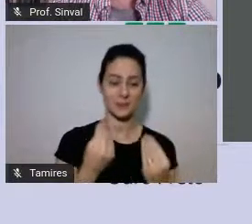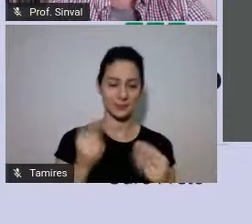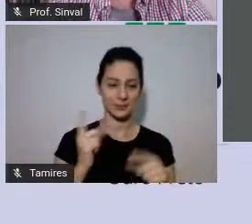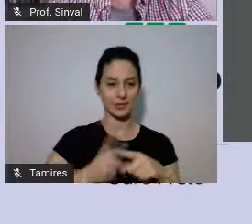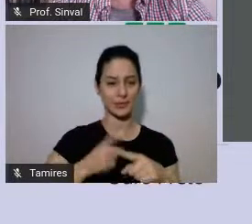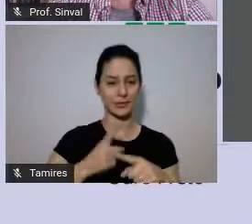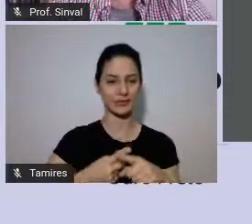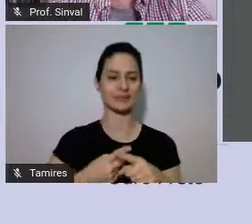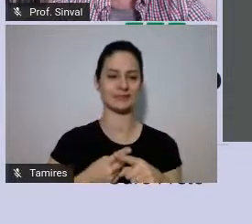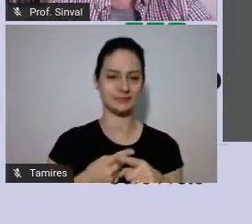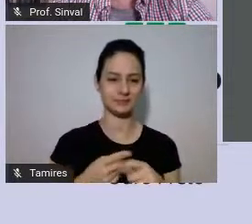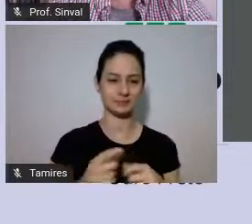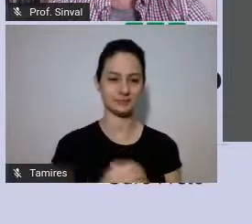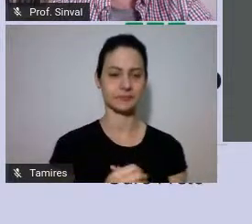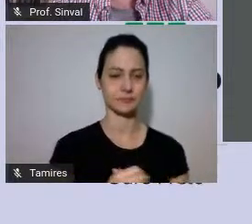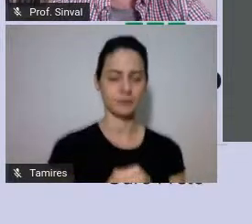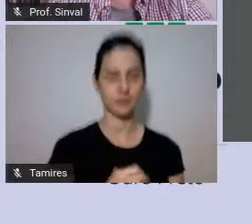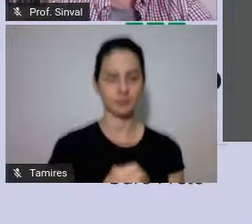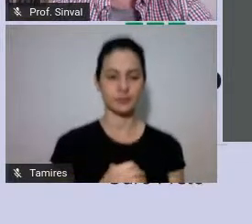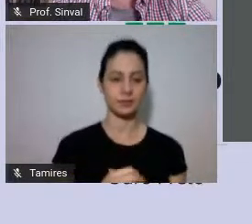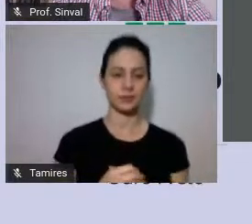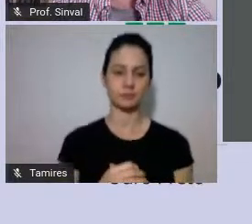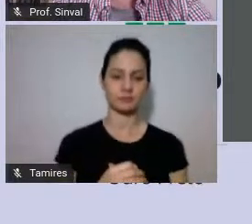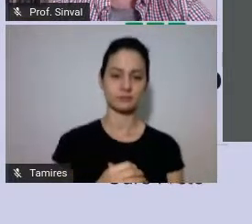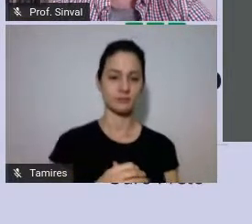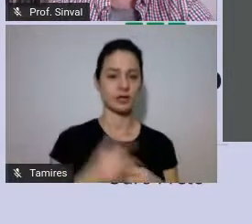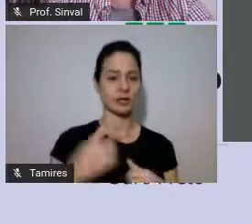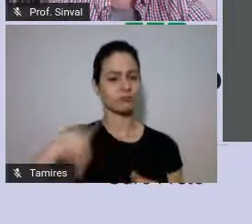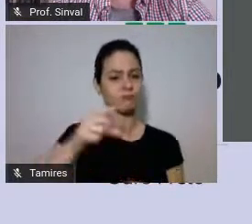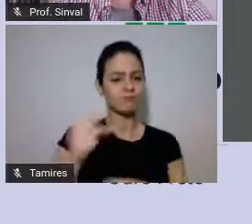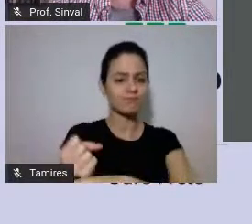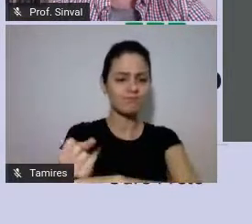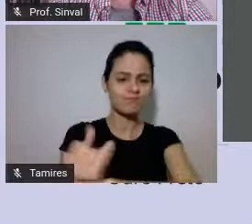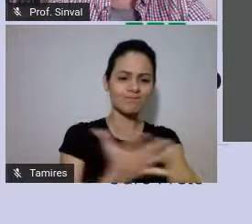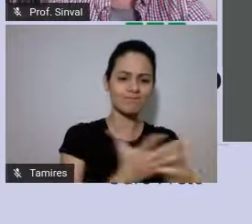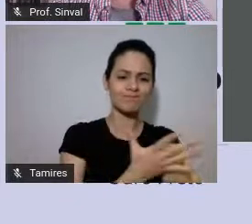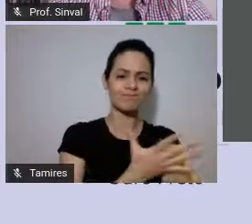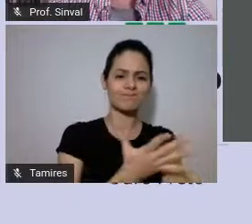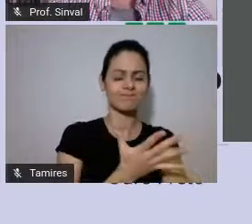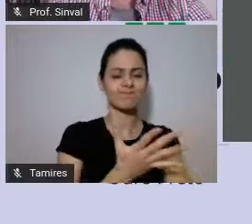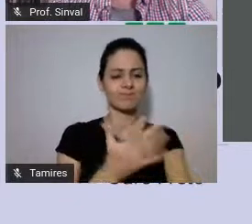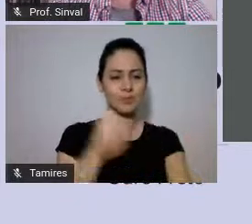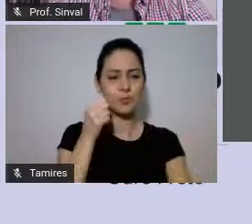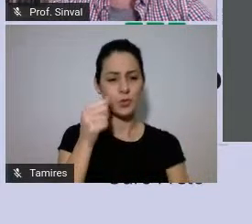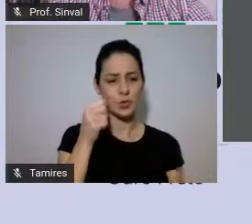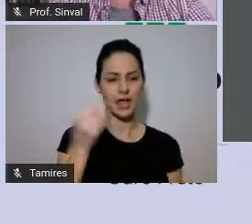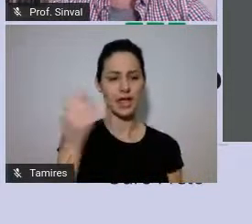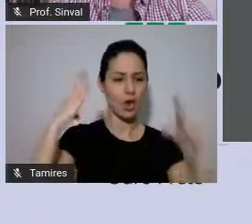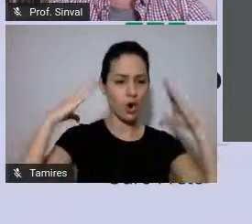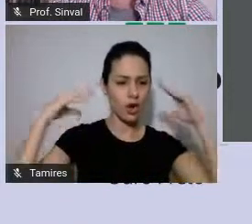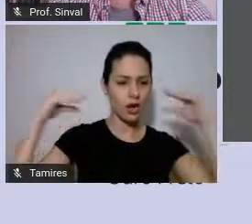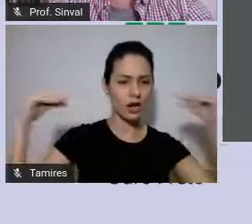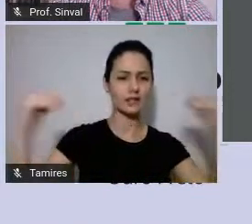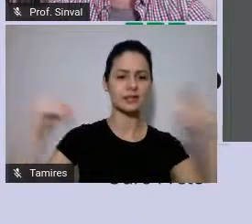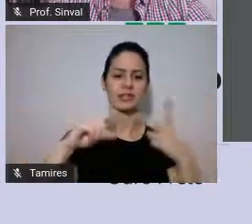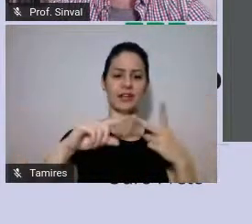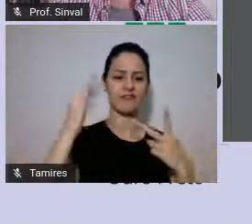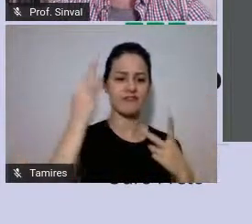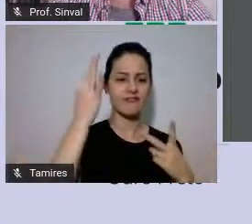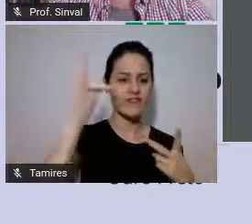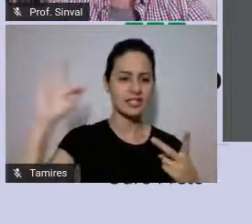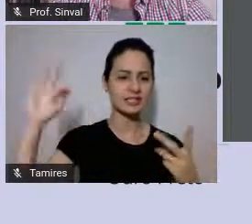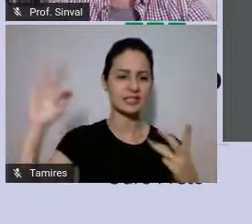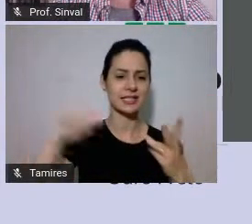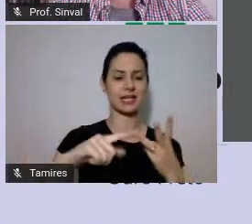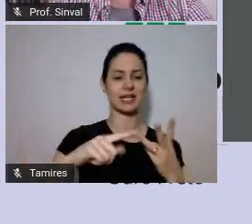causava tanto comoção a elas o fato de que as mulheres holandesas, francesas e inglesas que